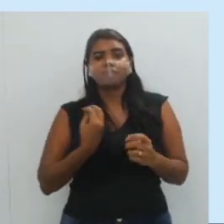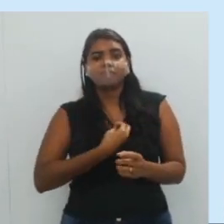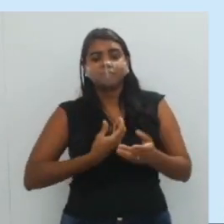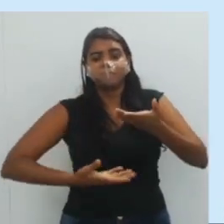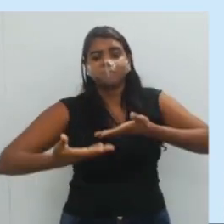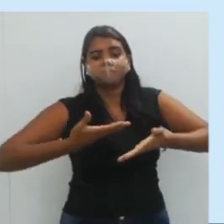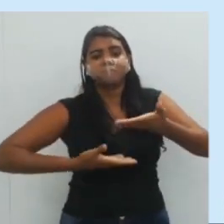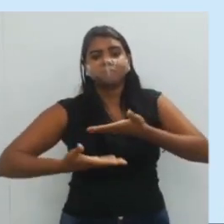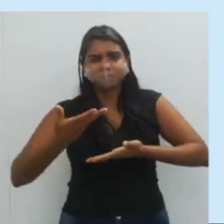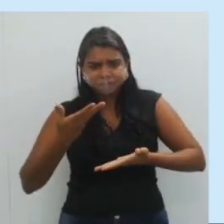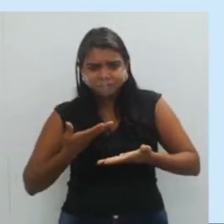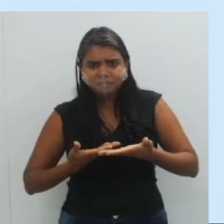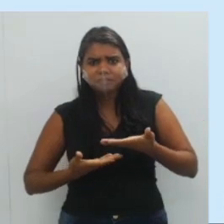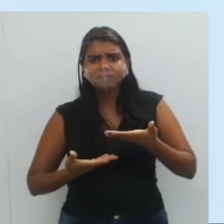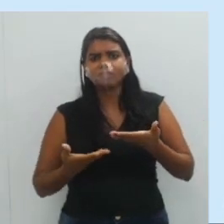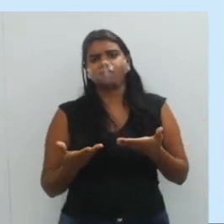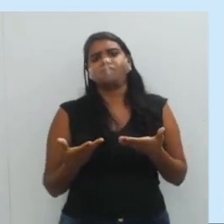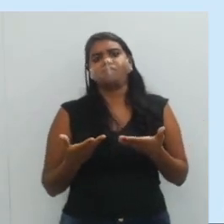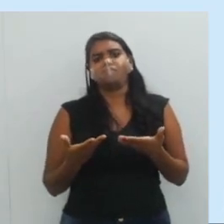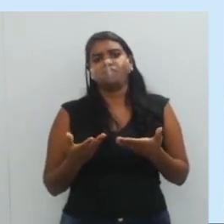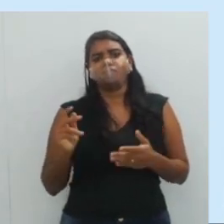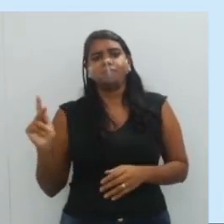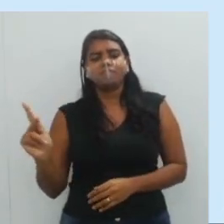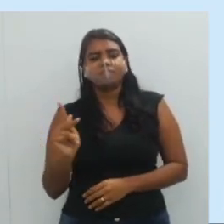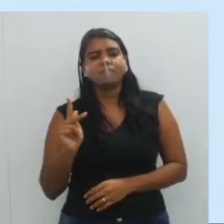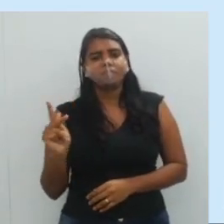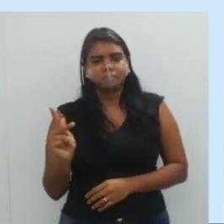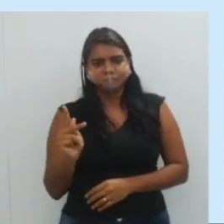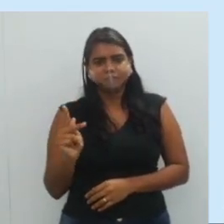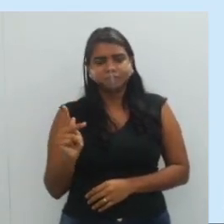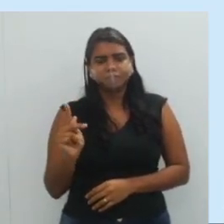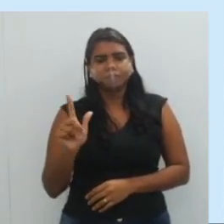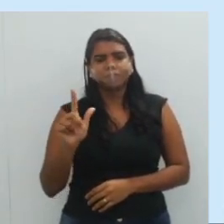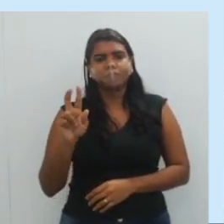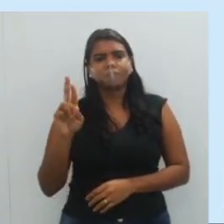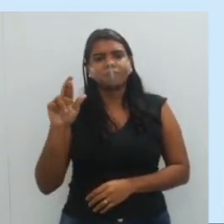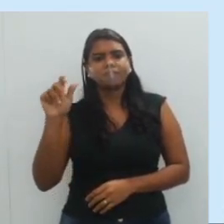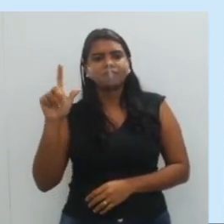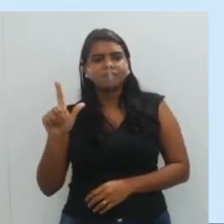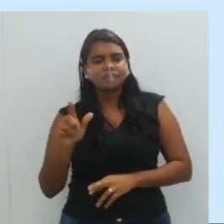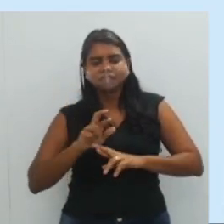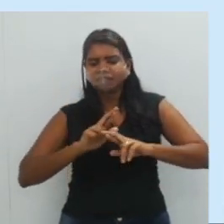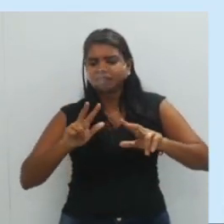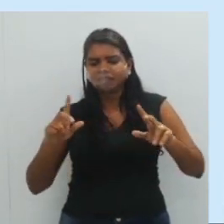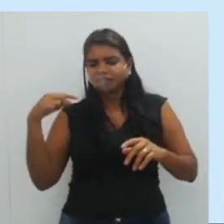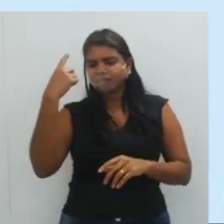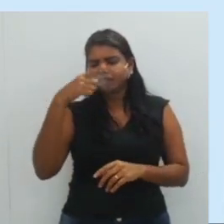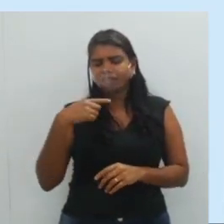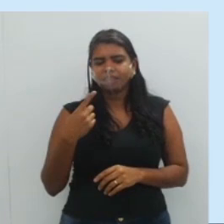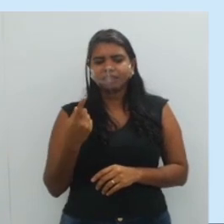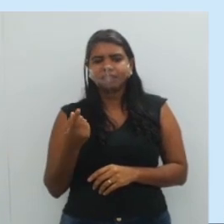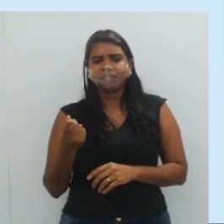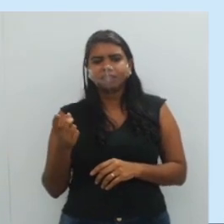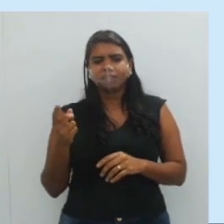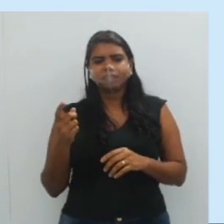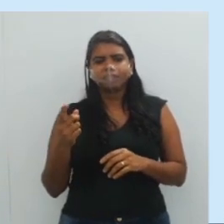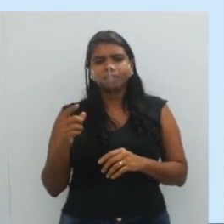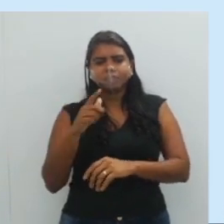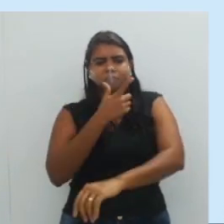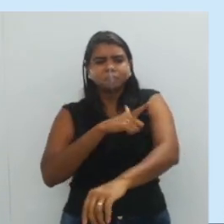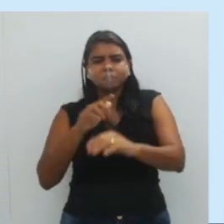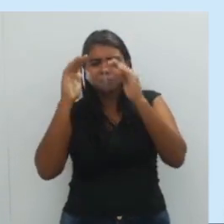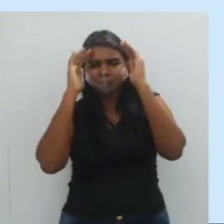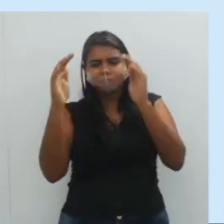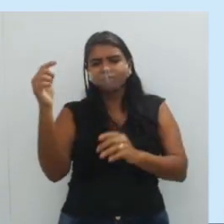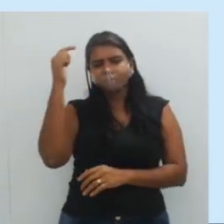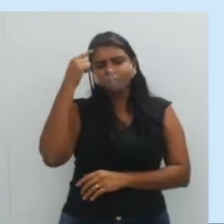sociedade, novamente repito, mega plural, certo? Então que é de várias faces. Então cada qual tem o